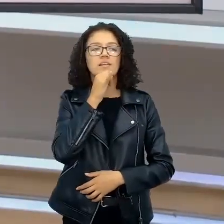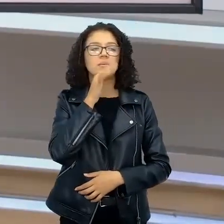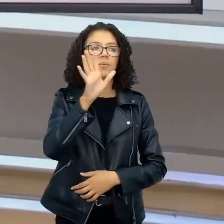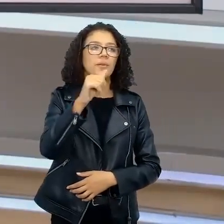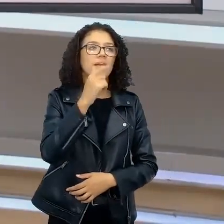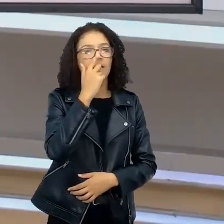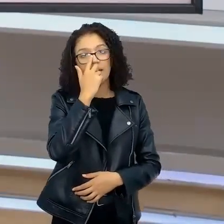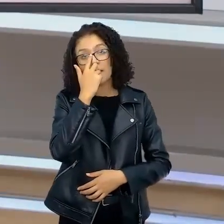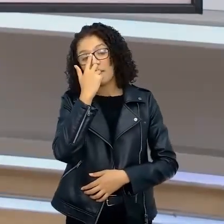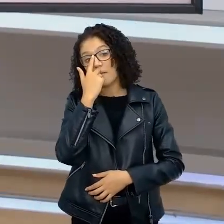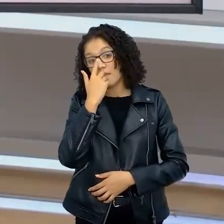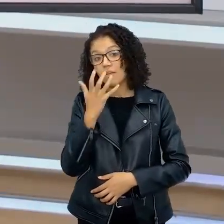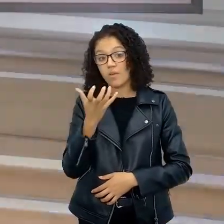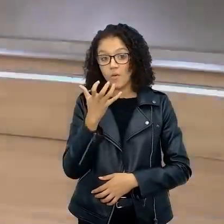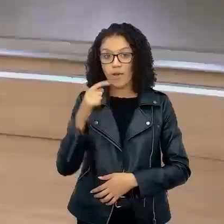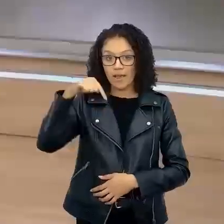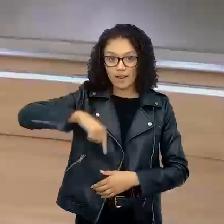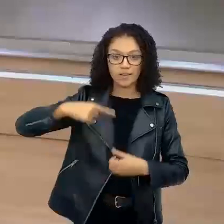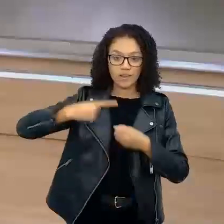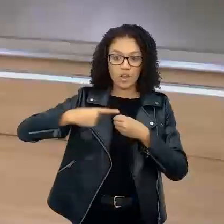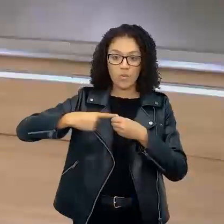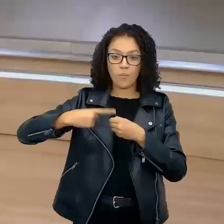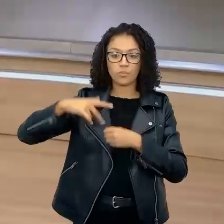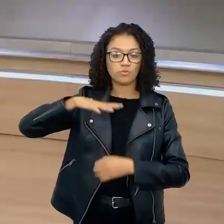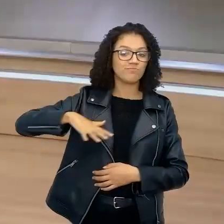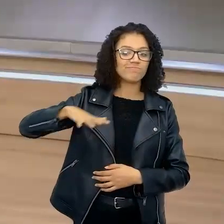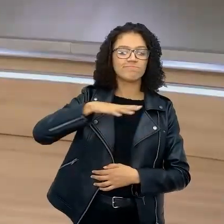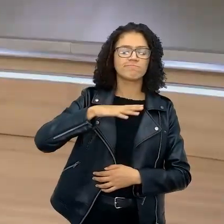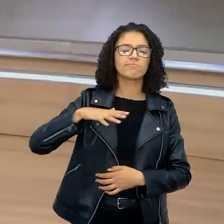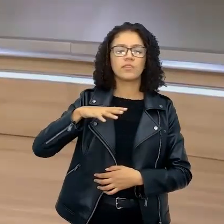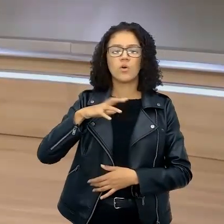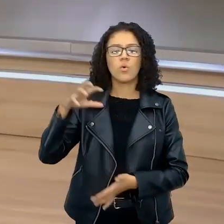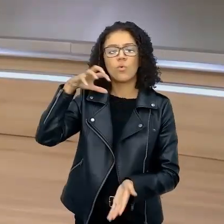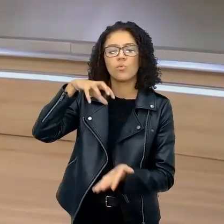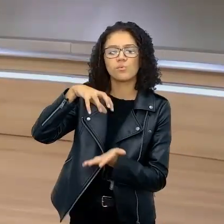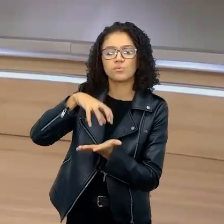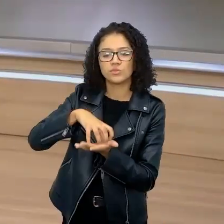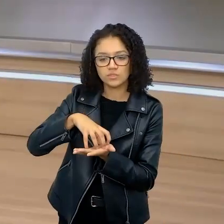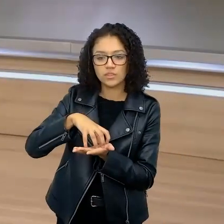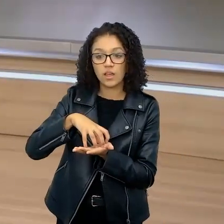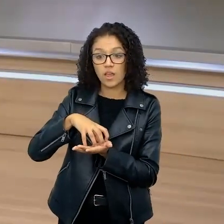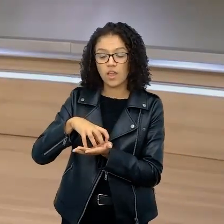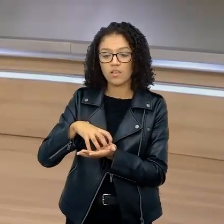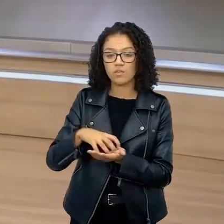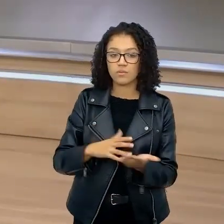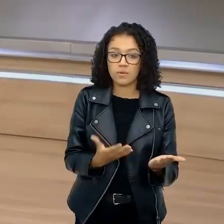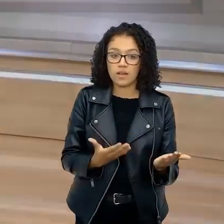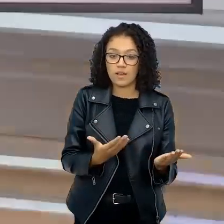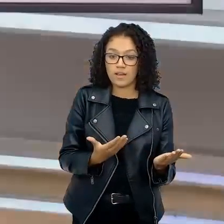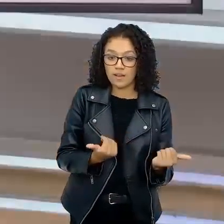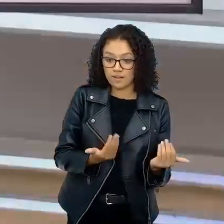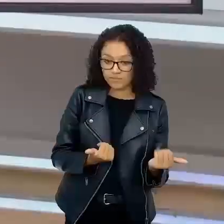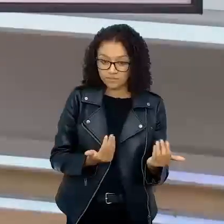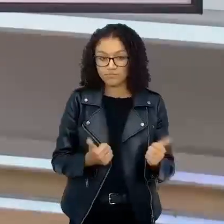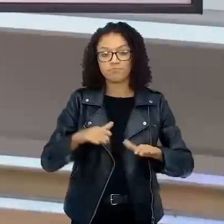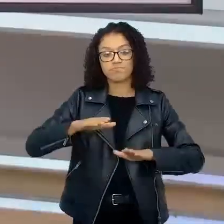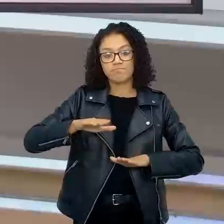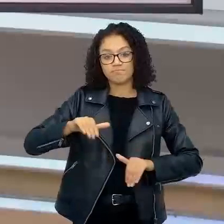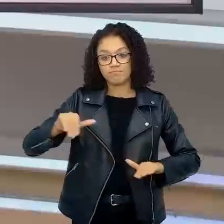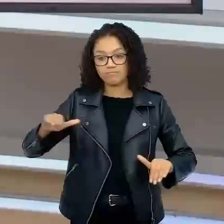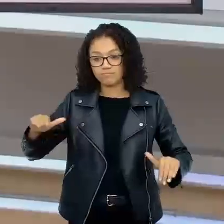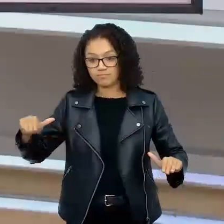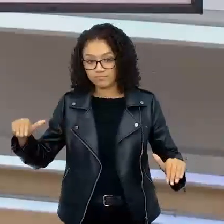eu quero, dentro do meu município, um centro para criança e adolescente, que é um centro onde a criança vai ficar no